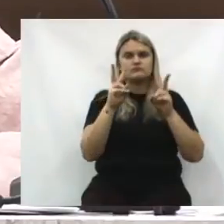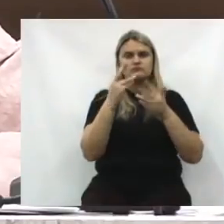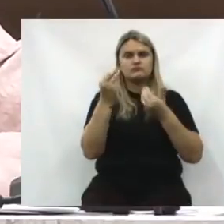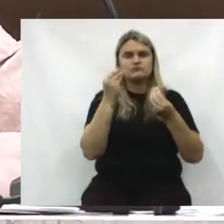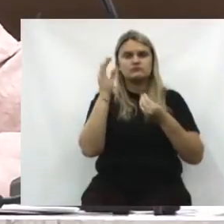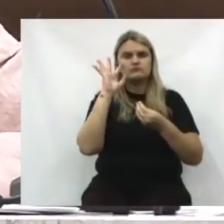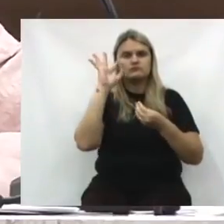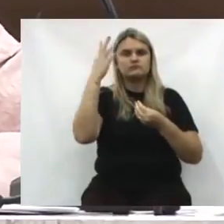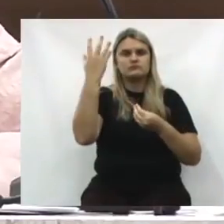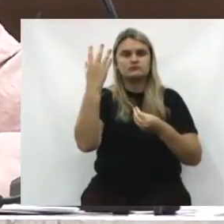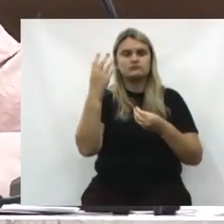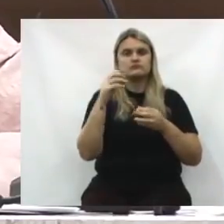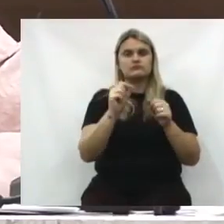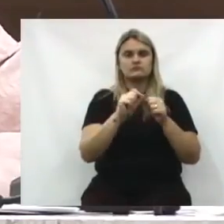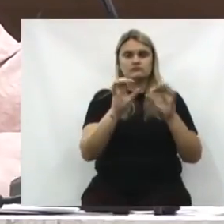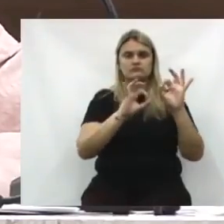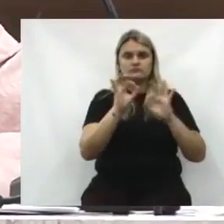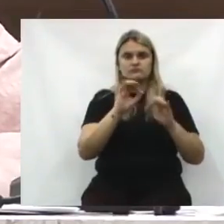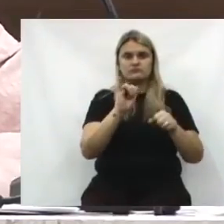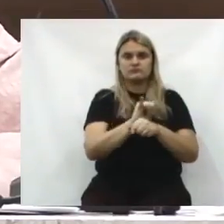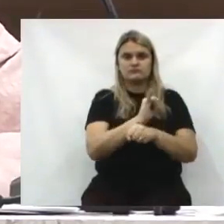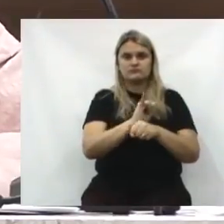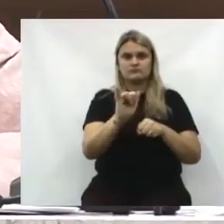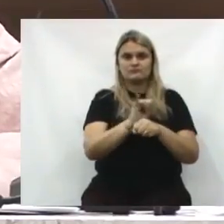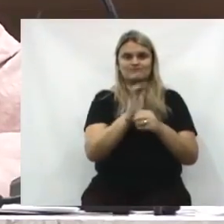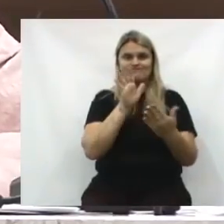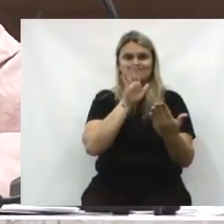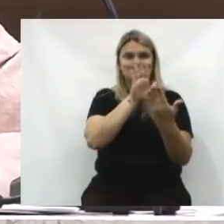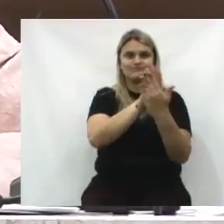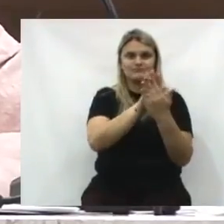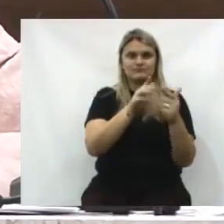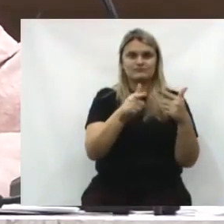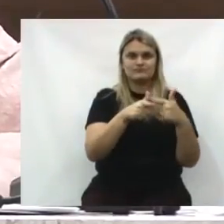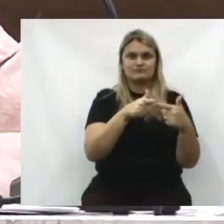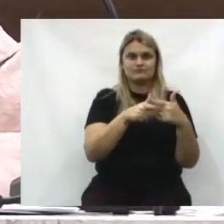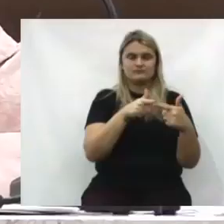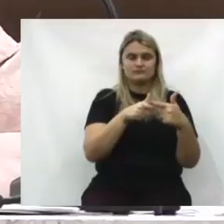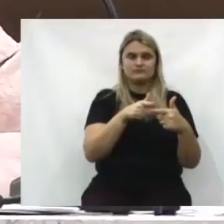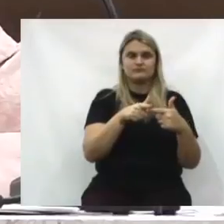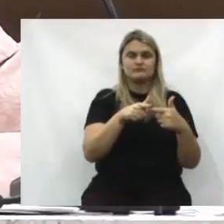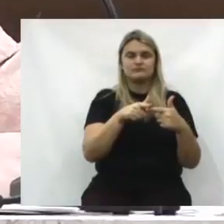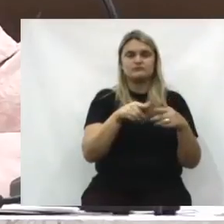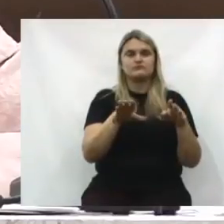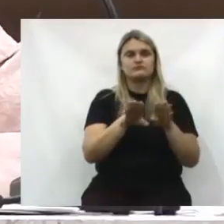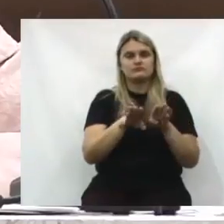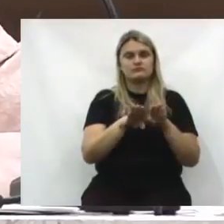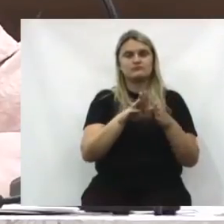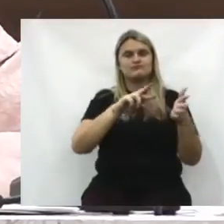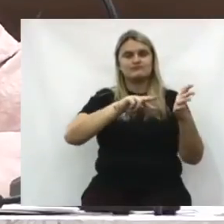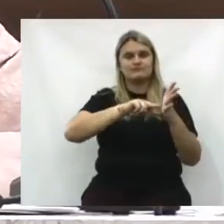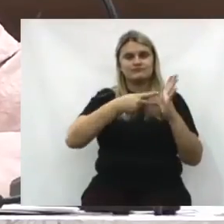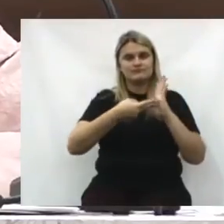hipóteses e prever resultados, elaborar estratégias de enfrentamento das